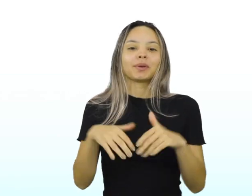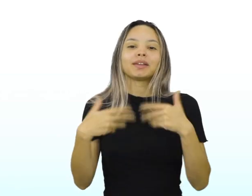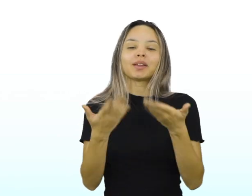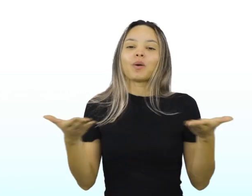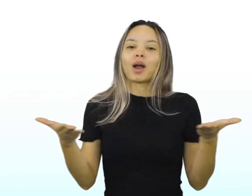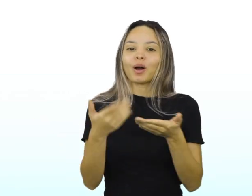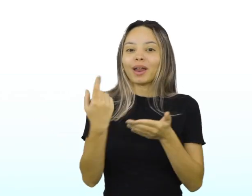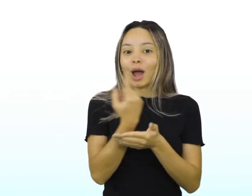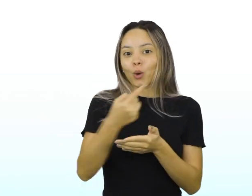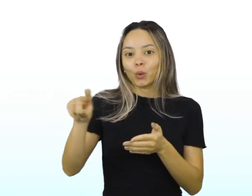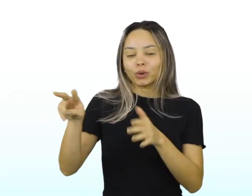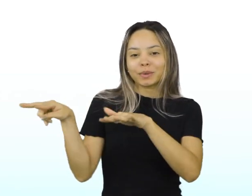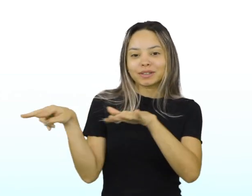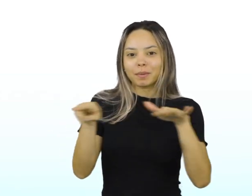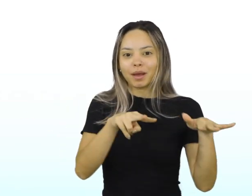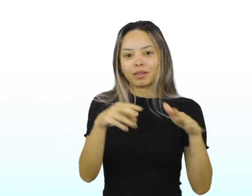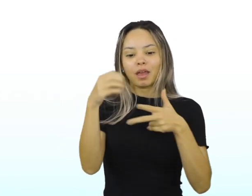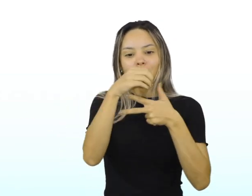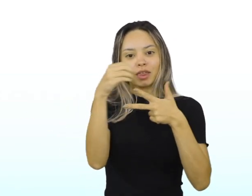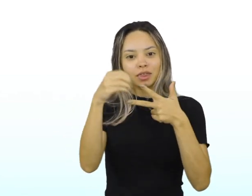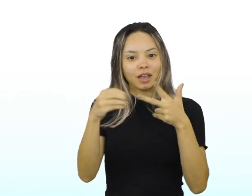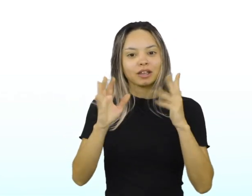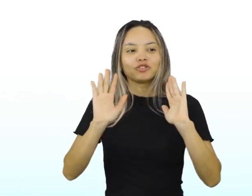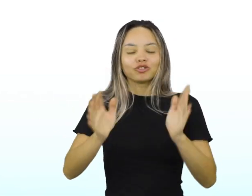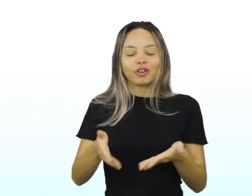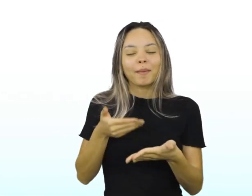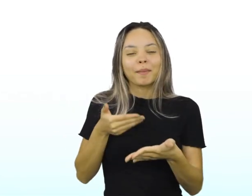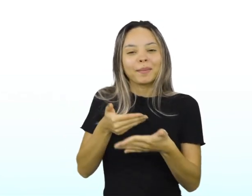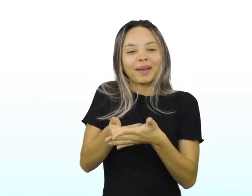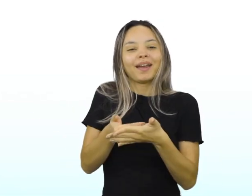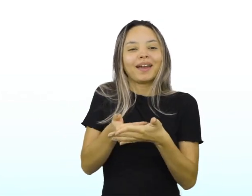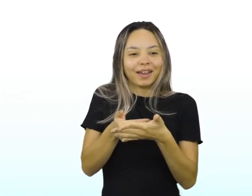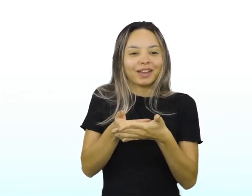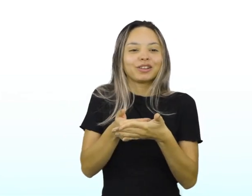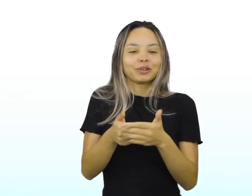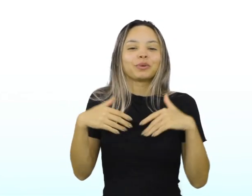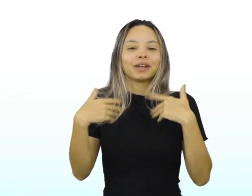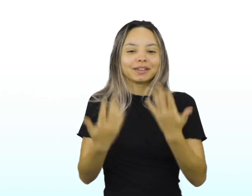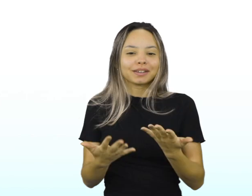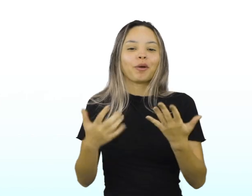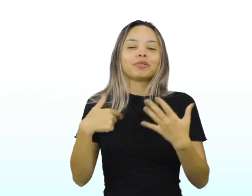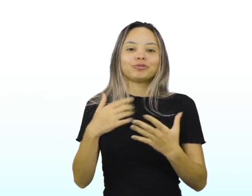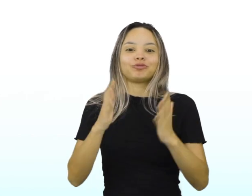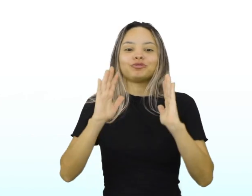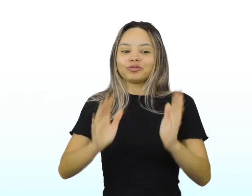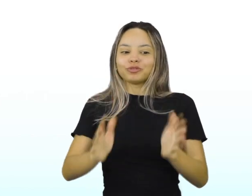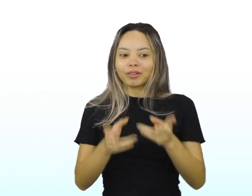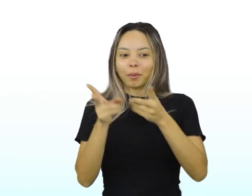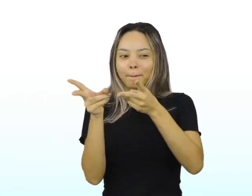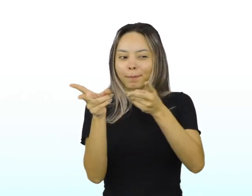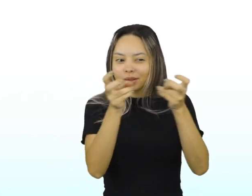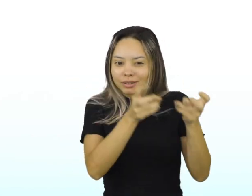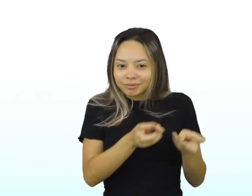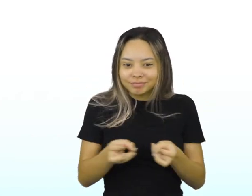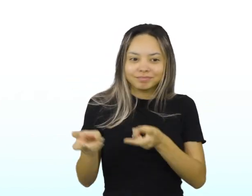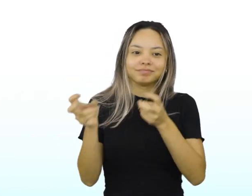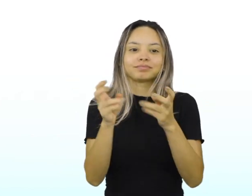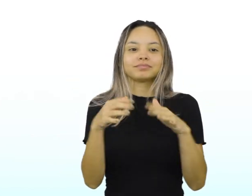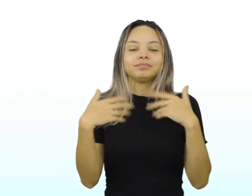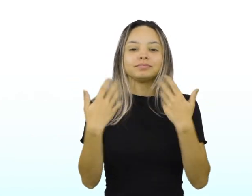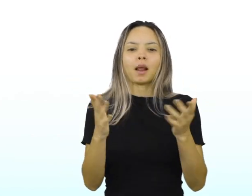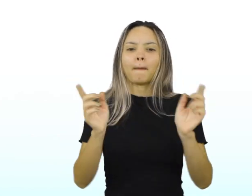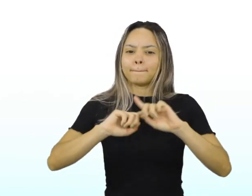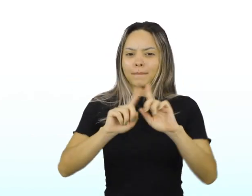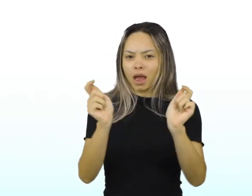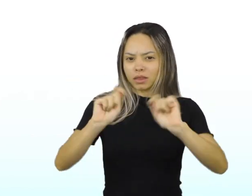Chegamos na última semana, o Enem já está perto, eu já escuto os sinais, a batida do coração mais forte, mas ainda dá tempo